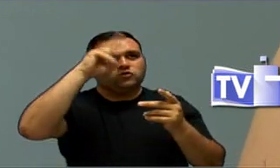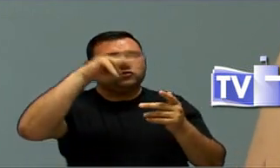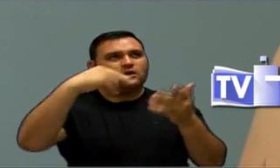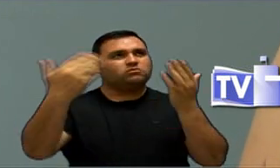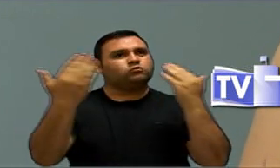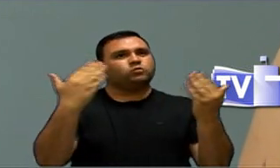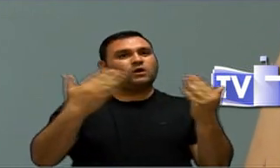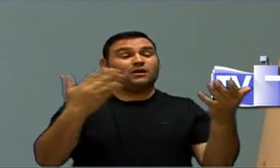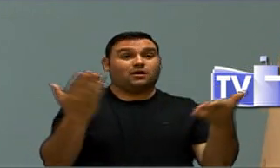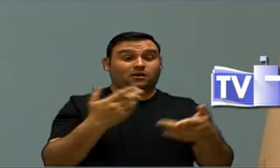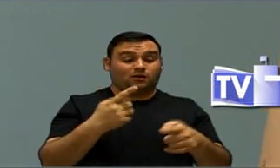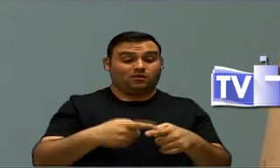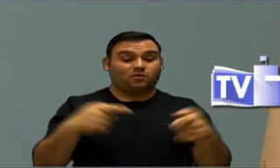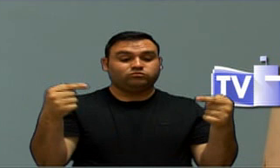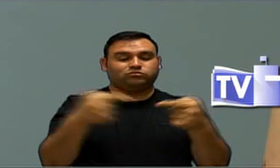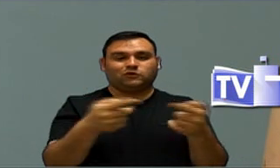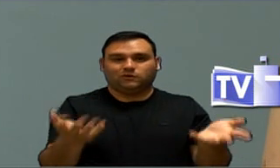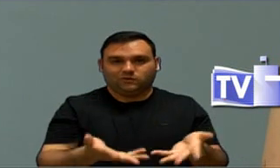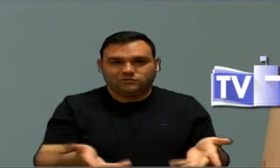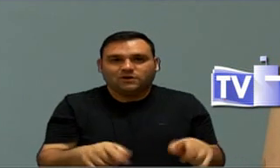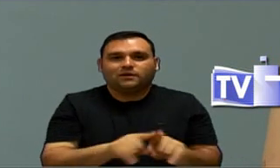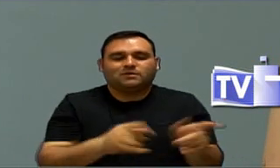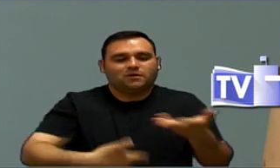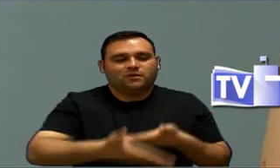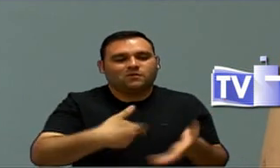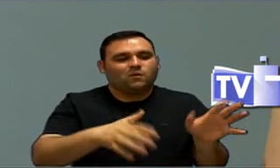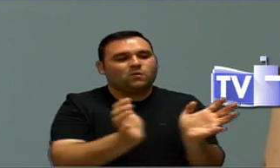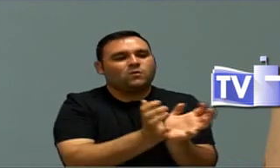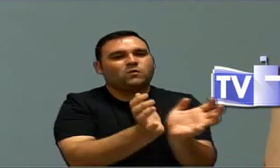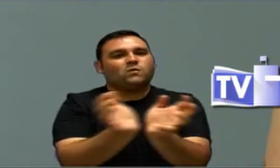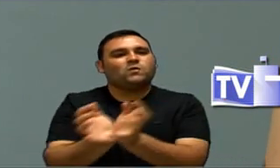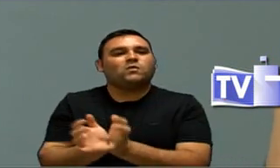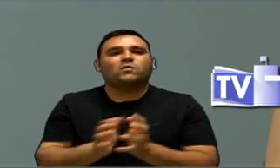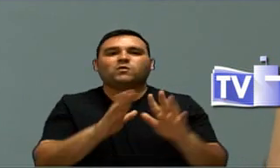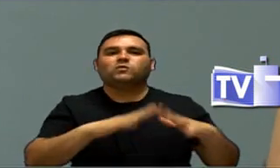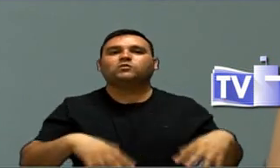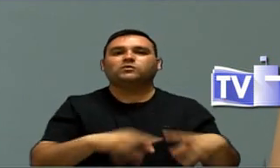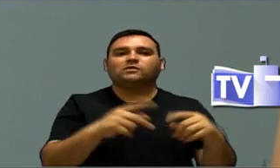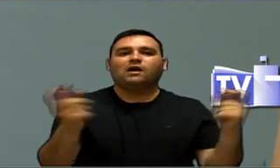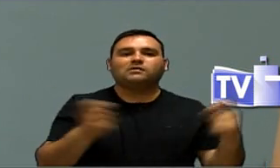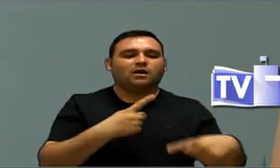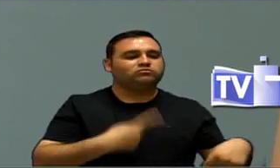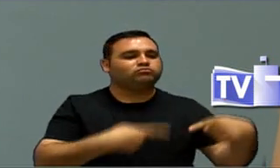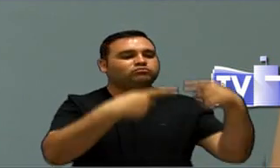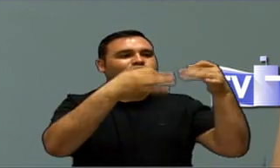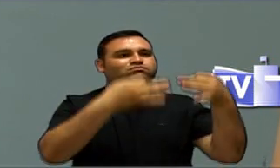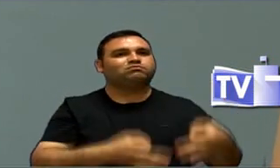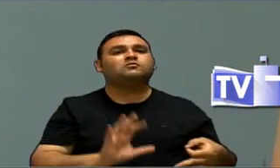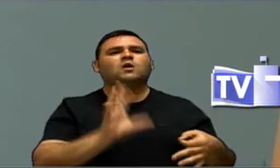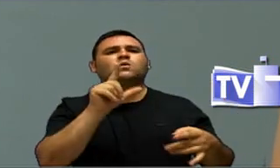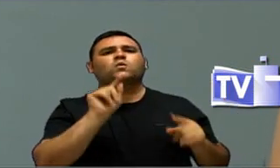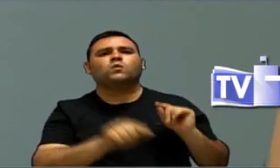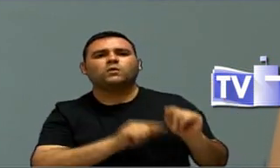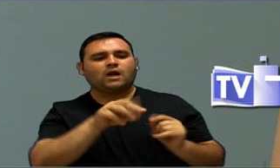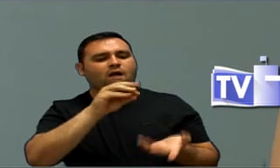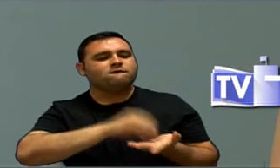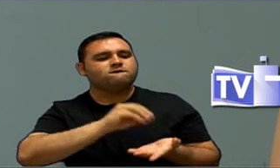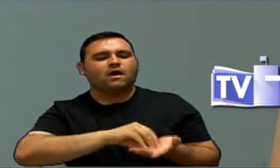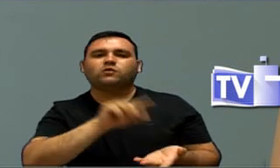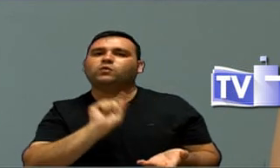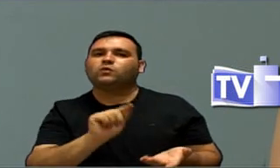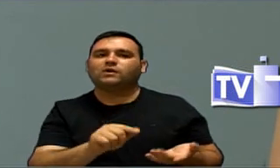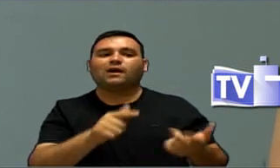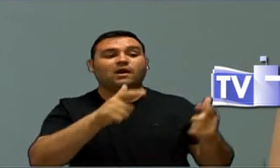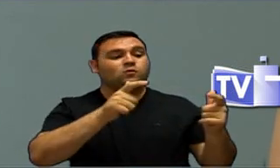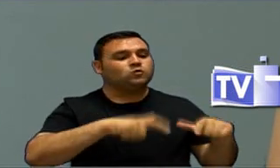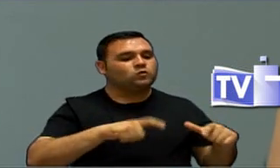histórica para o momento atual também e com relação a esses órgãos. Debatermos exatamente o que está acontecendo, o que está faltando e qual é o